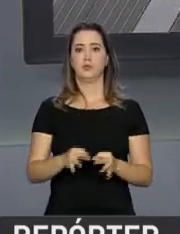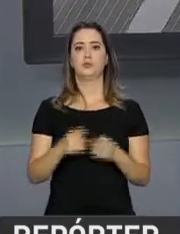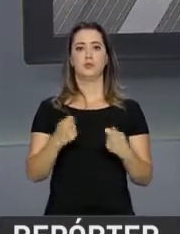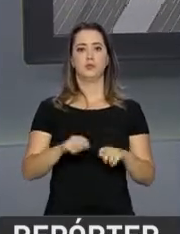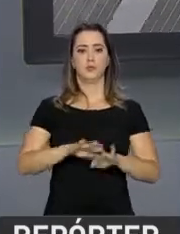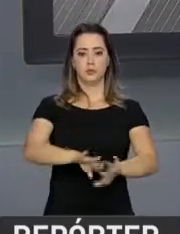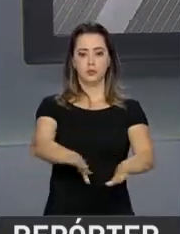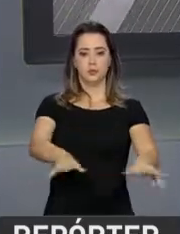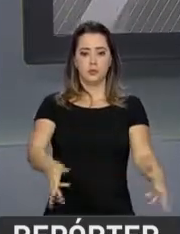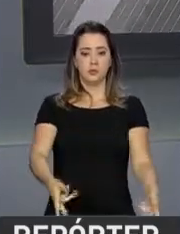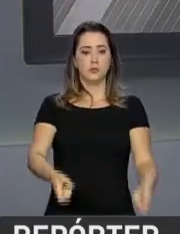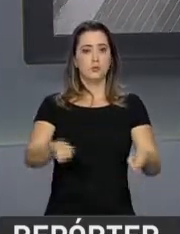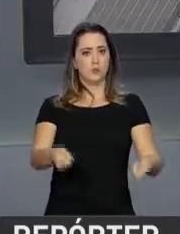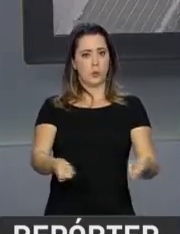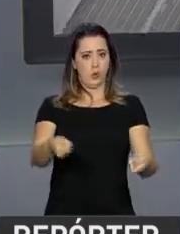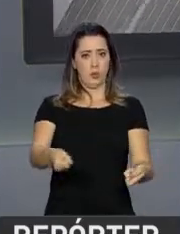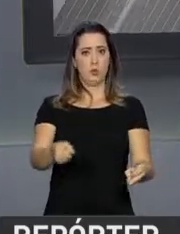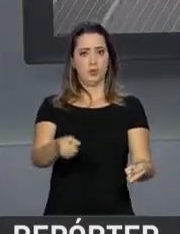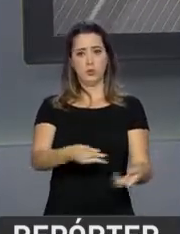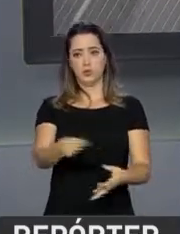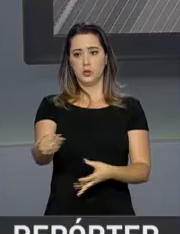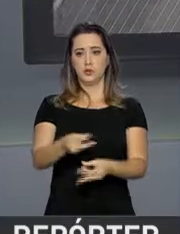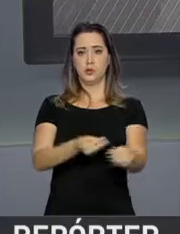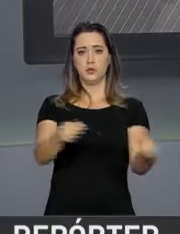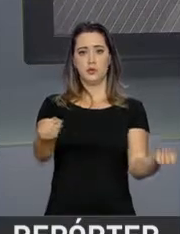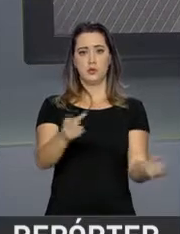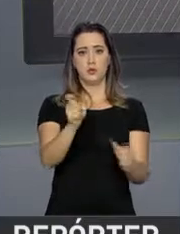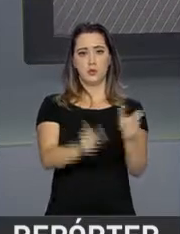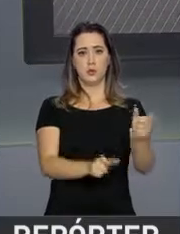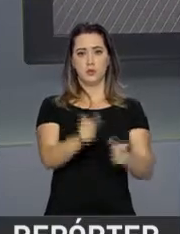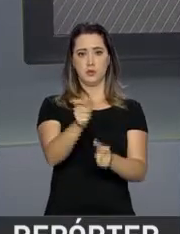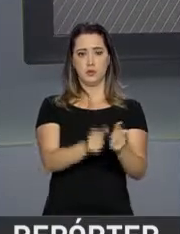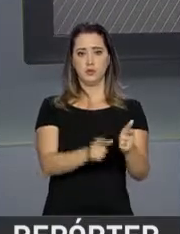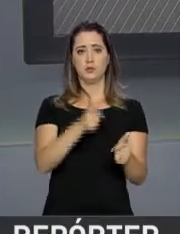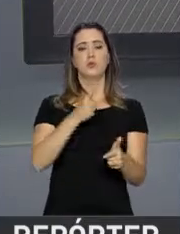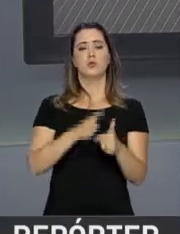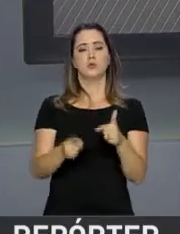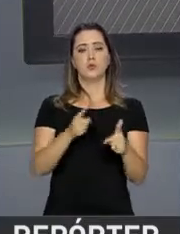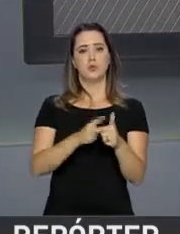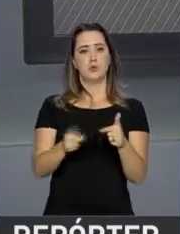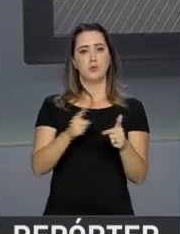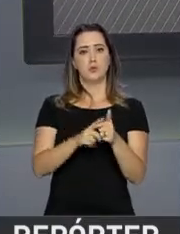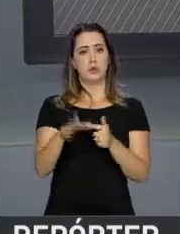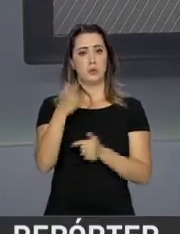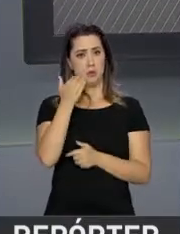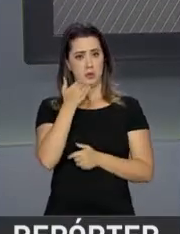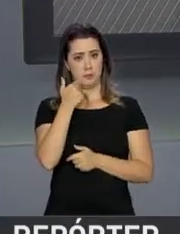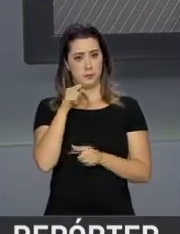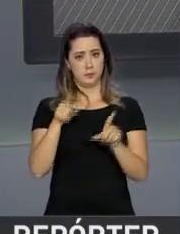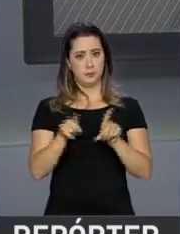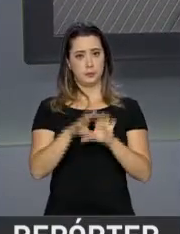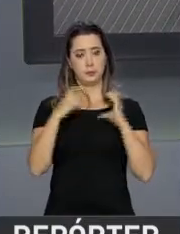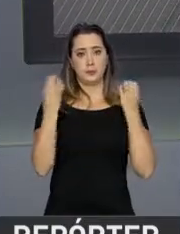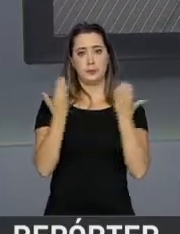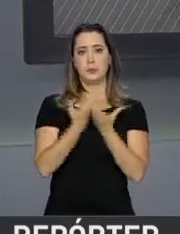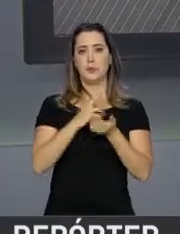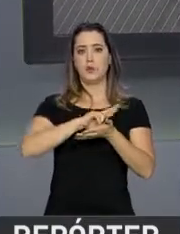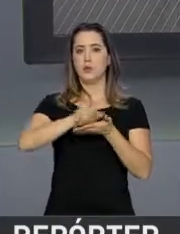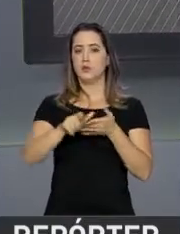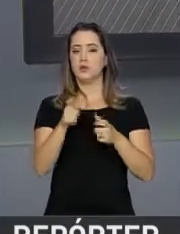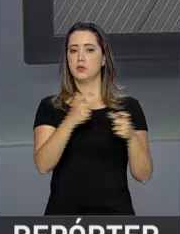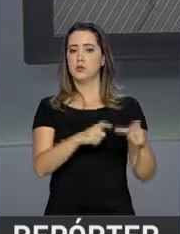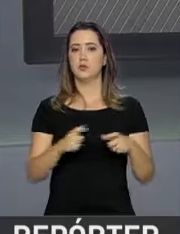cestas de alimentos para distribuição a pessoas em situação de insegurança alimentar e nutricional em comunidades de diversas